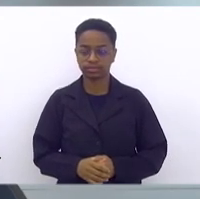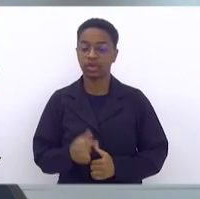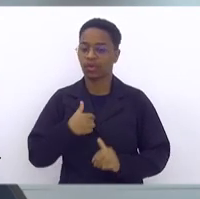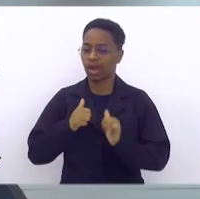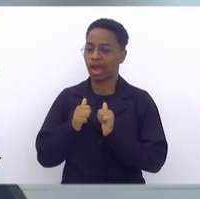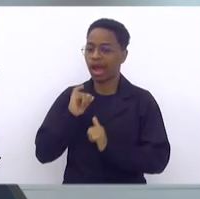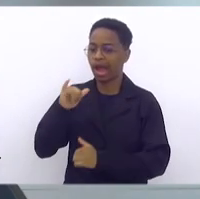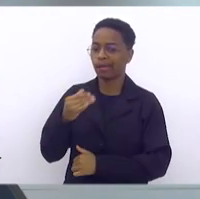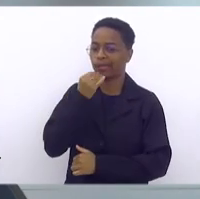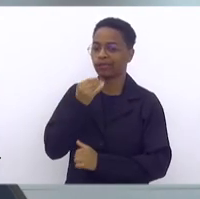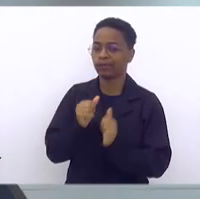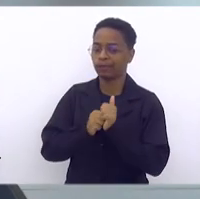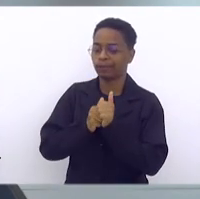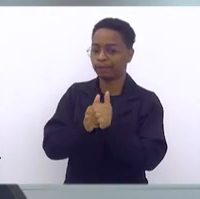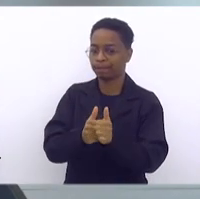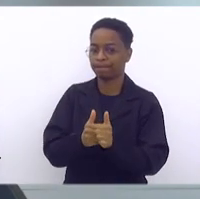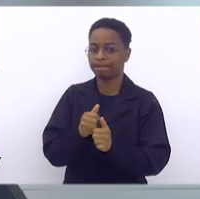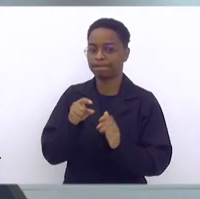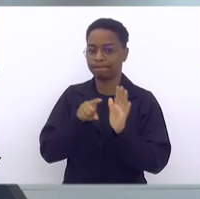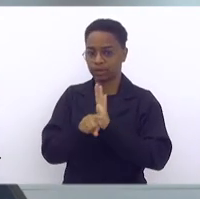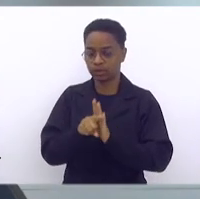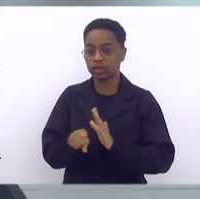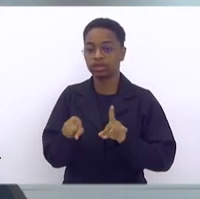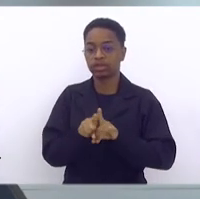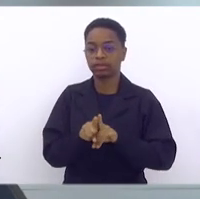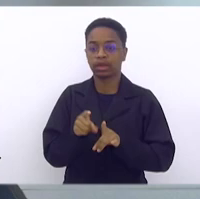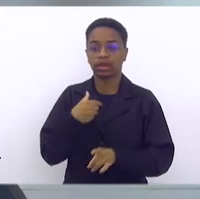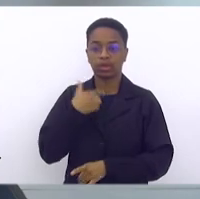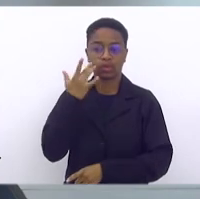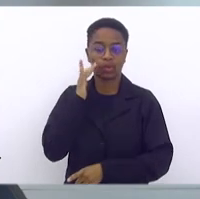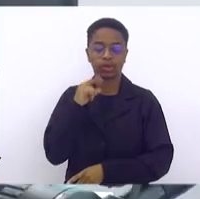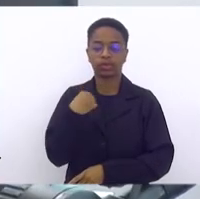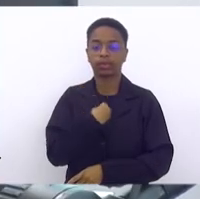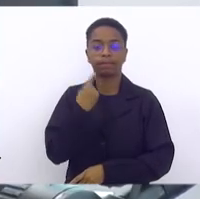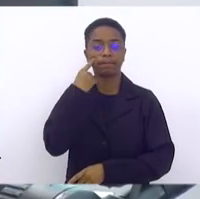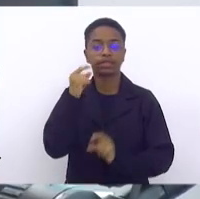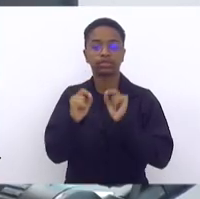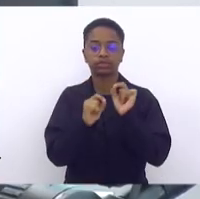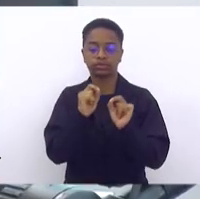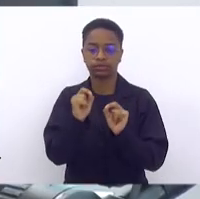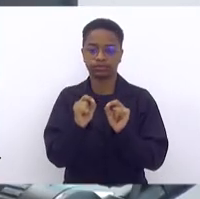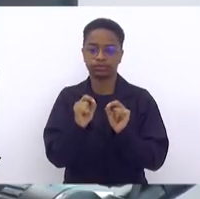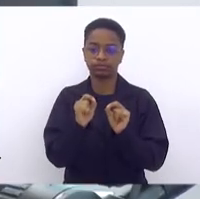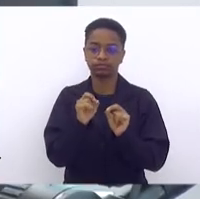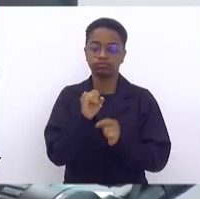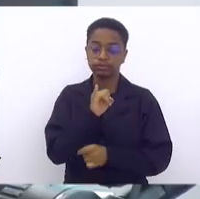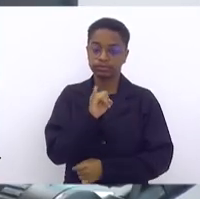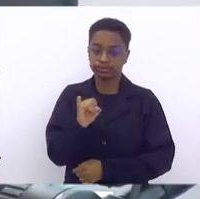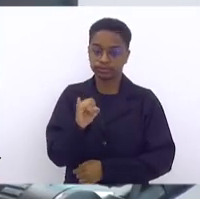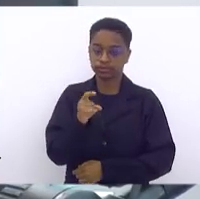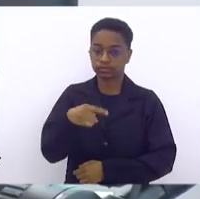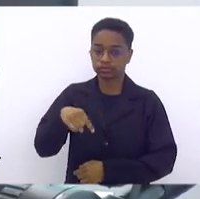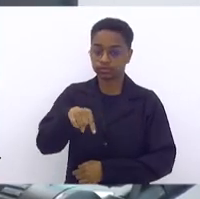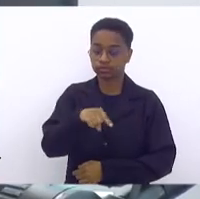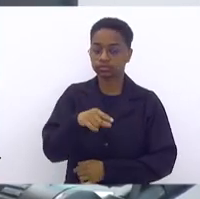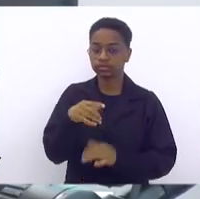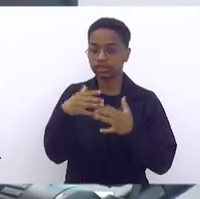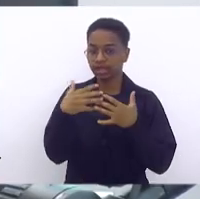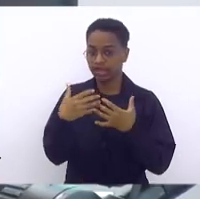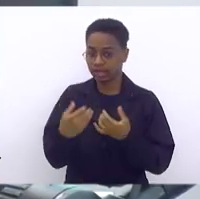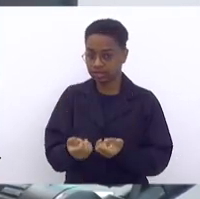dessa pergunta. O que eu também acho que o que a gente está pensando aqui é o seguinte: se quando vocês